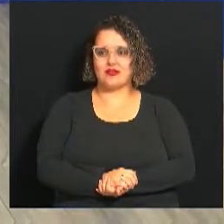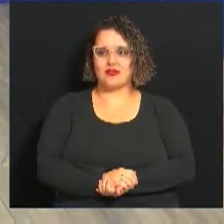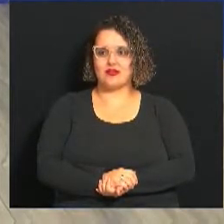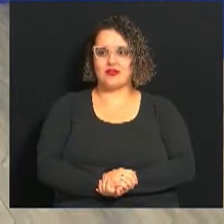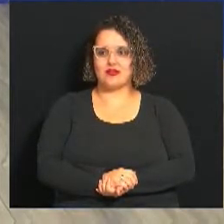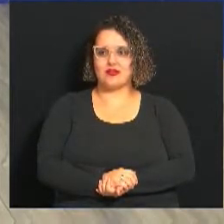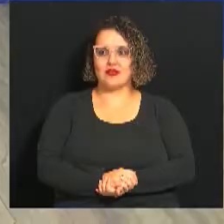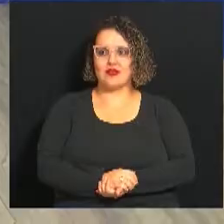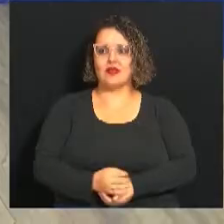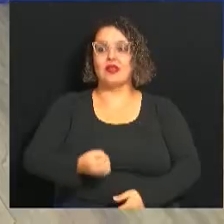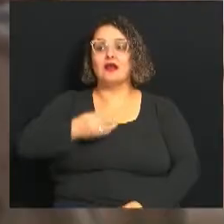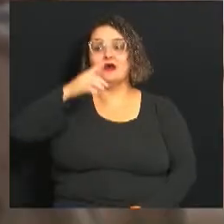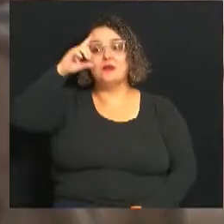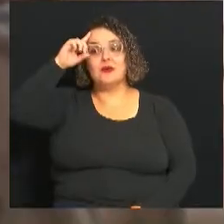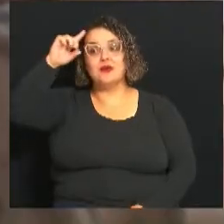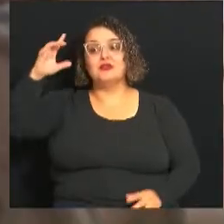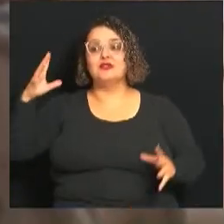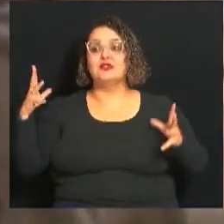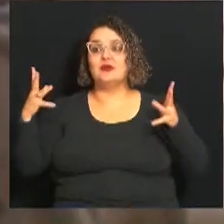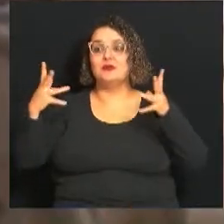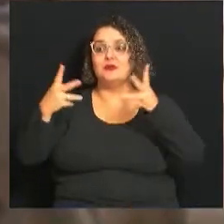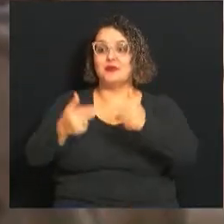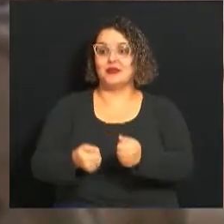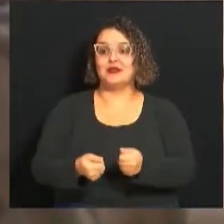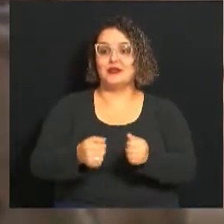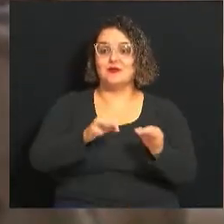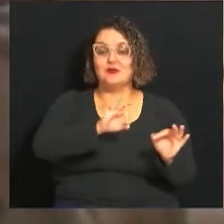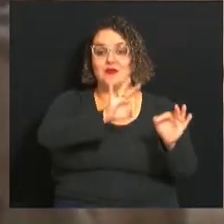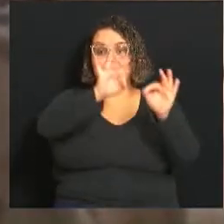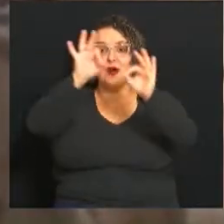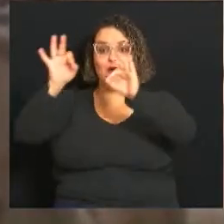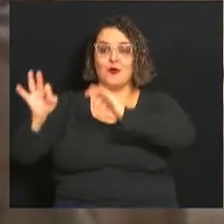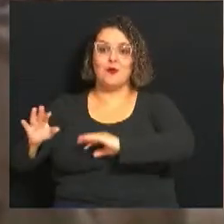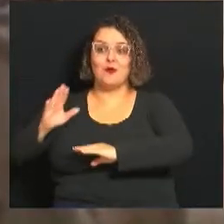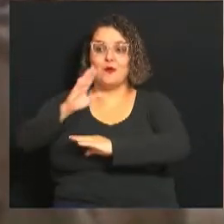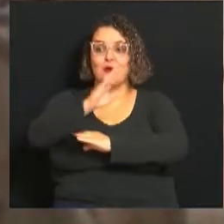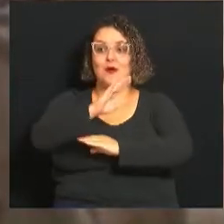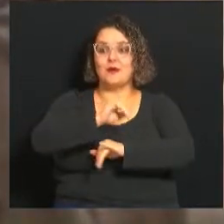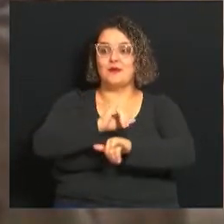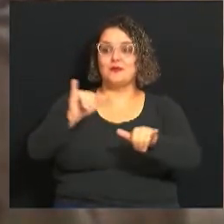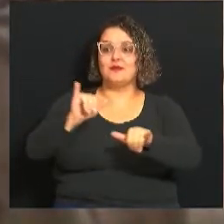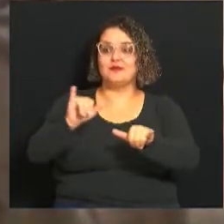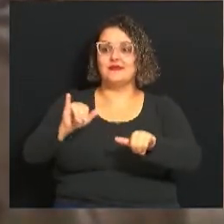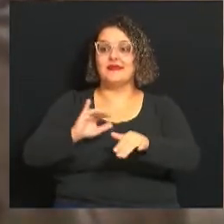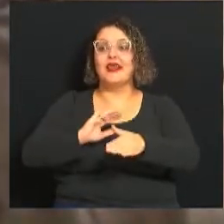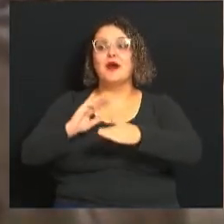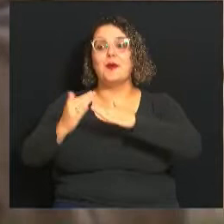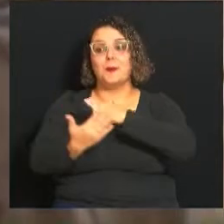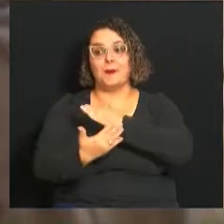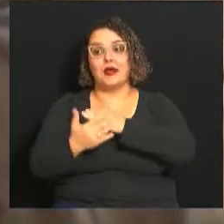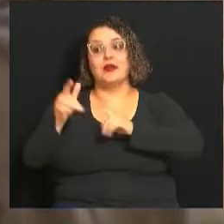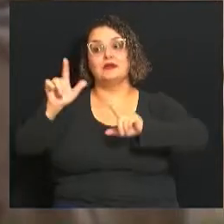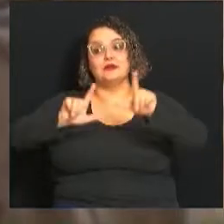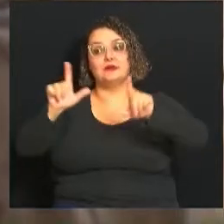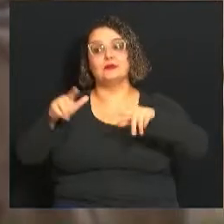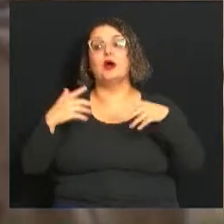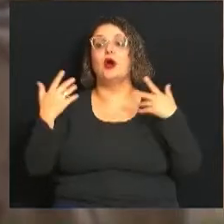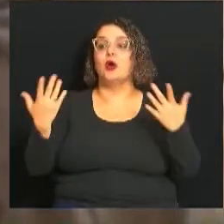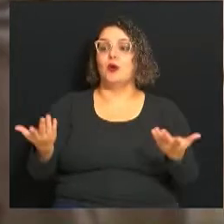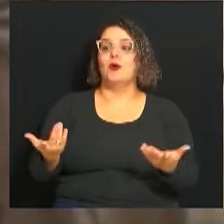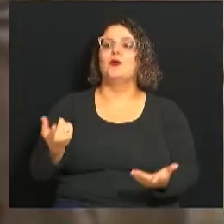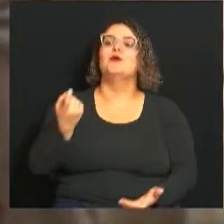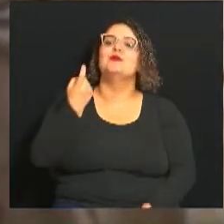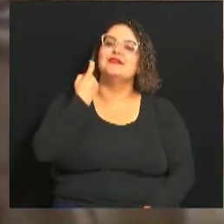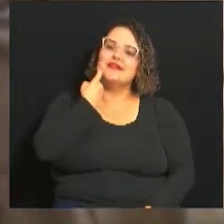Bom dia para todo mundo acompanhando o Câmara Notícias. Meu Bairro na TV, portanto, sextou,